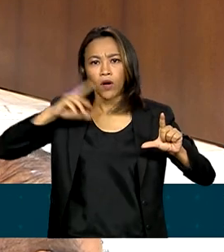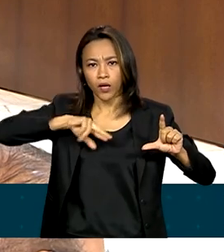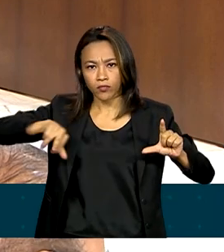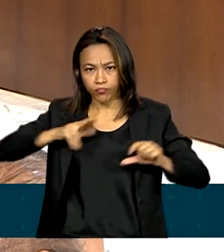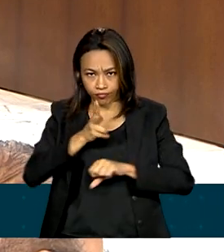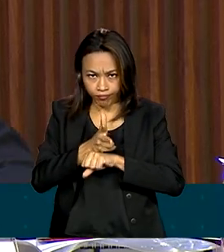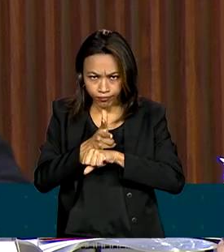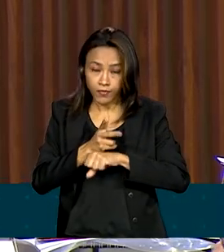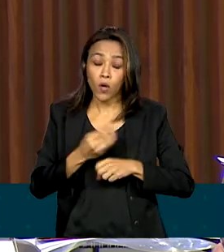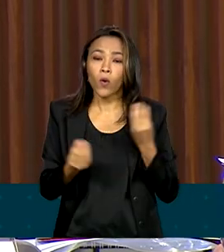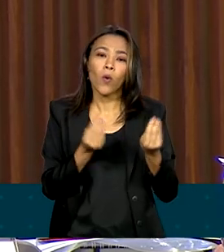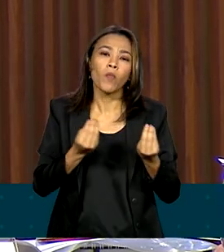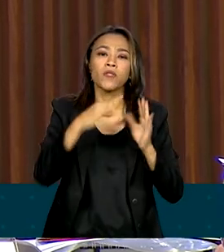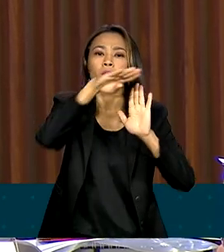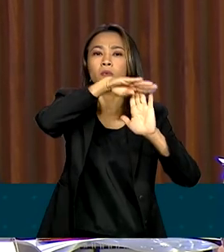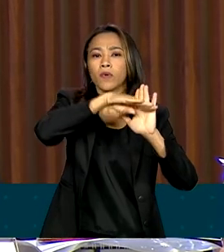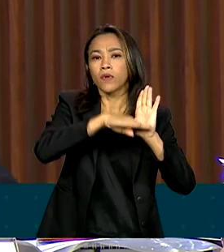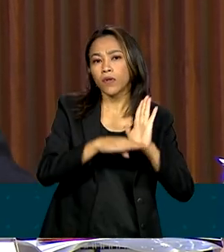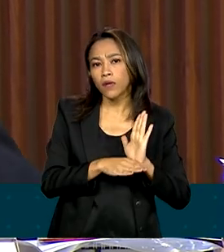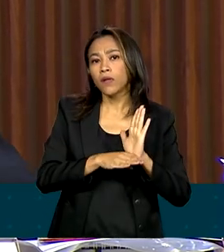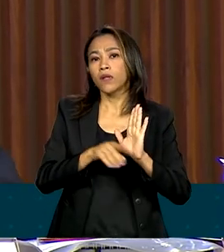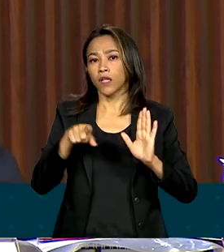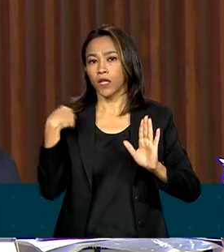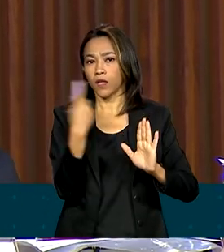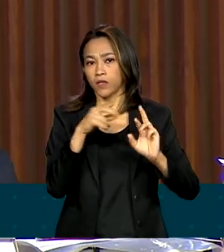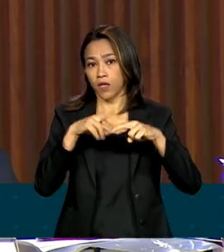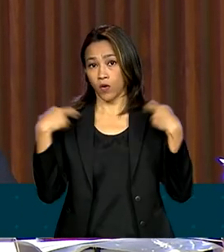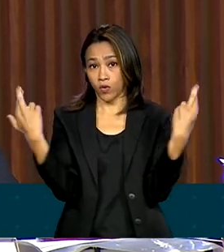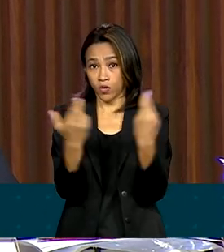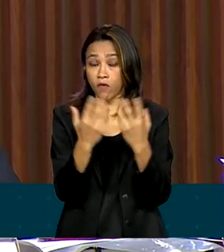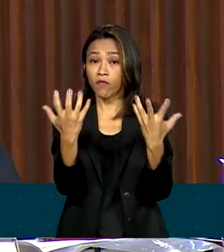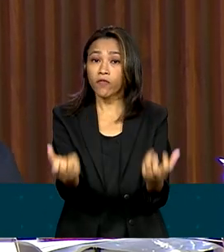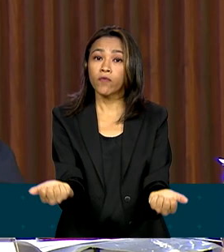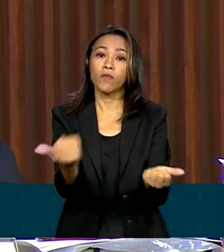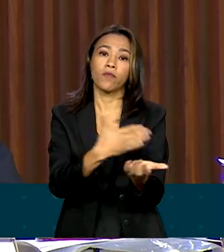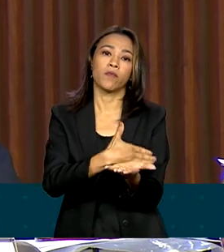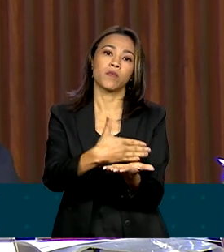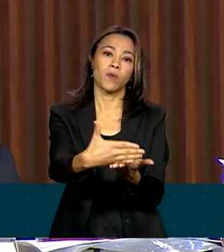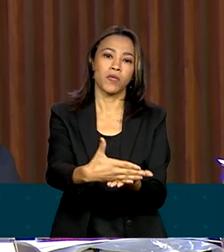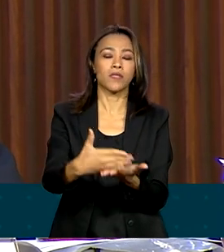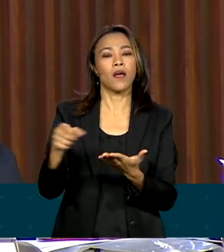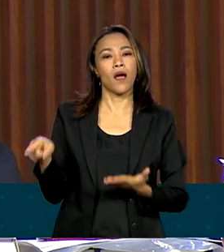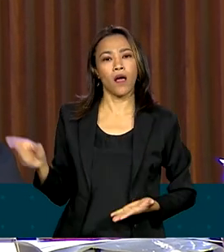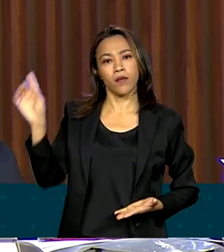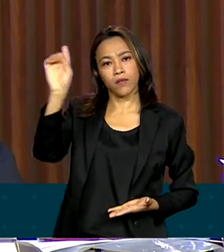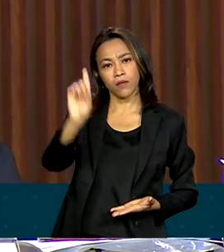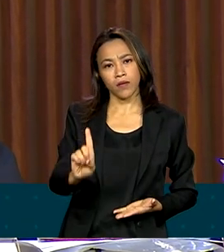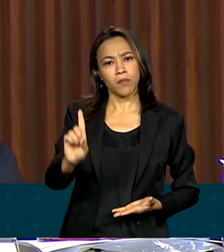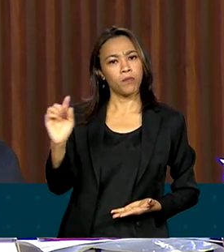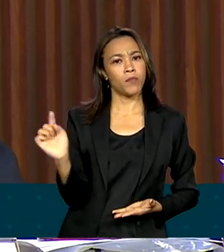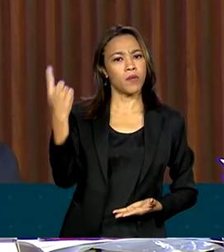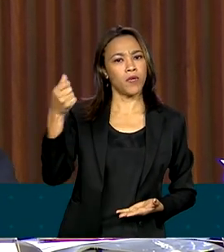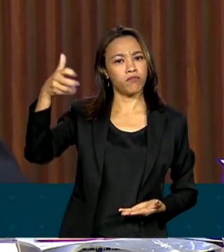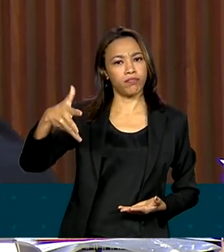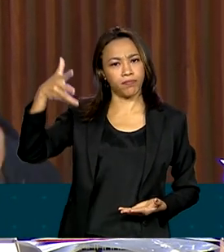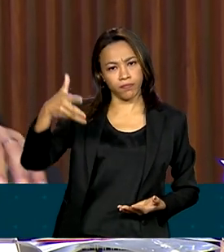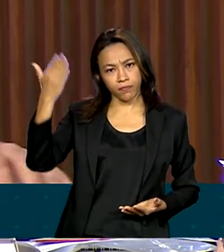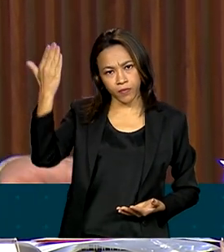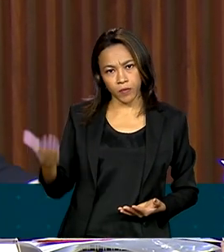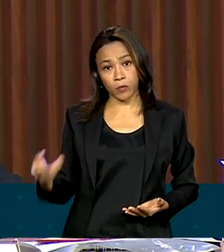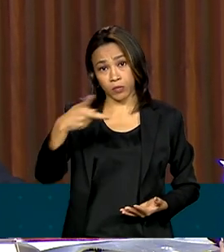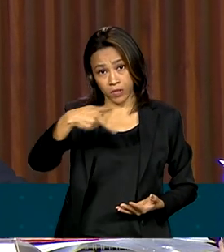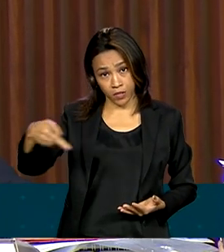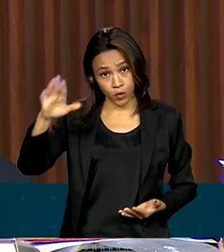programa da nossa reunião. Nós vamos começar a nossa reunião com a saudação do presidente Lula, que vai saudar